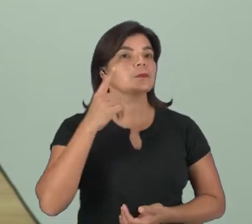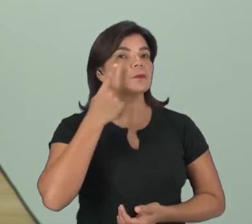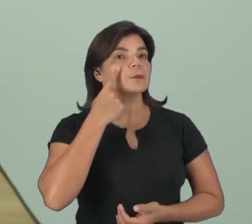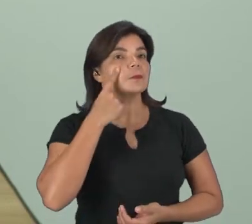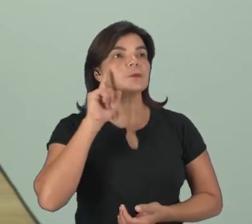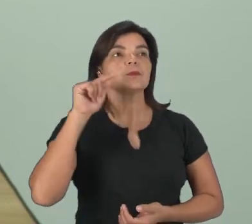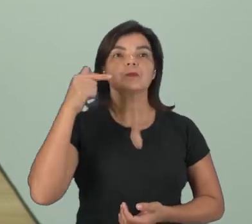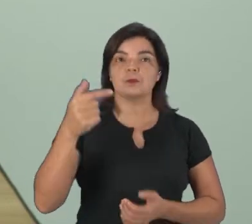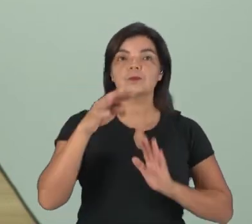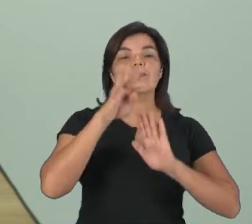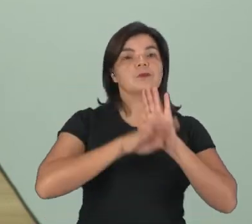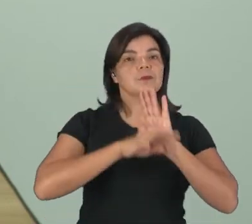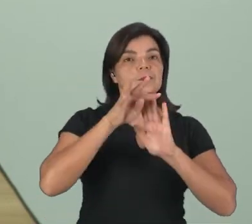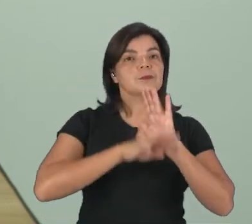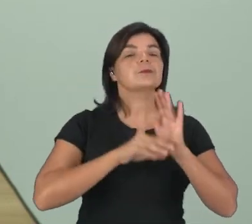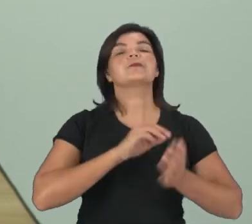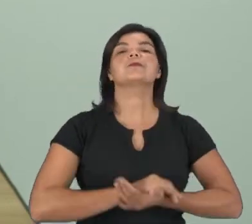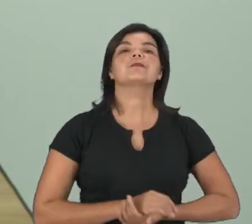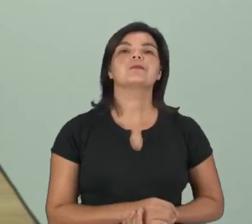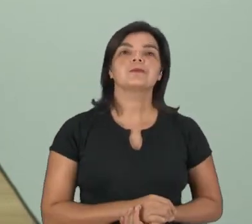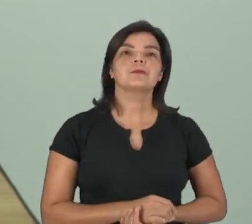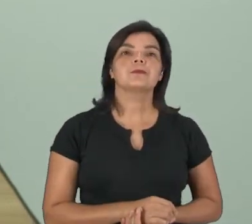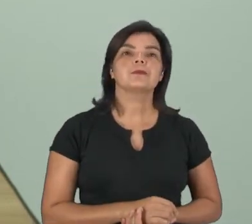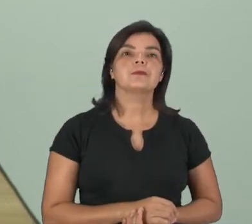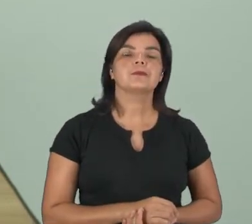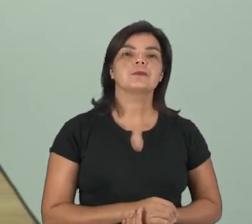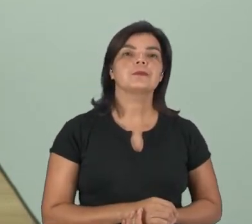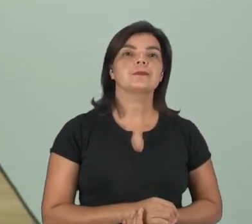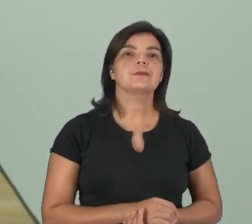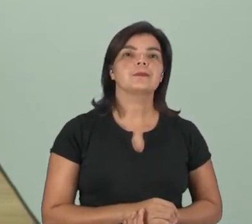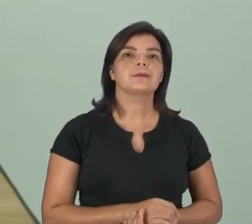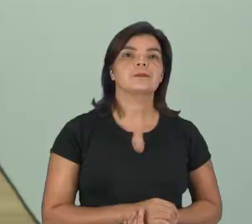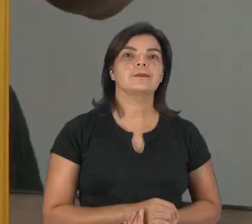conhecer outros textos?